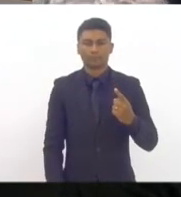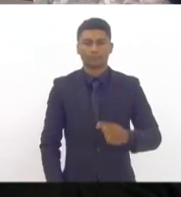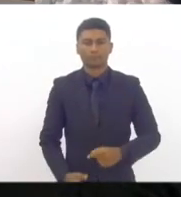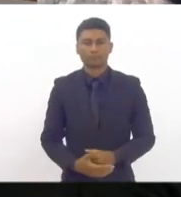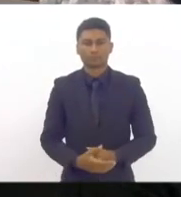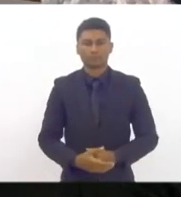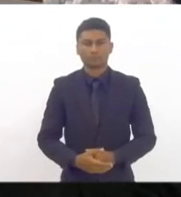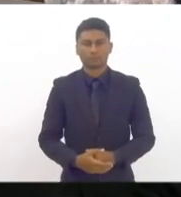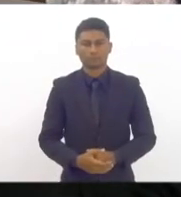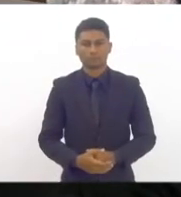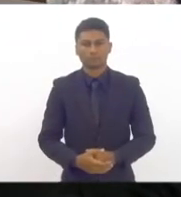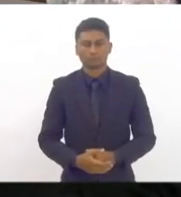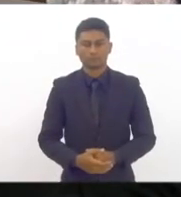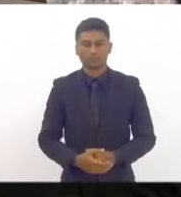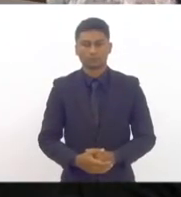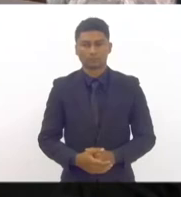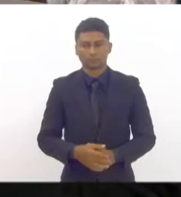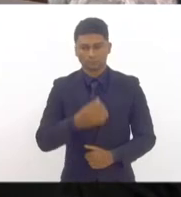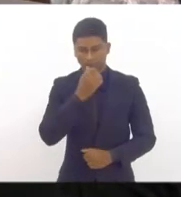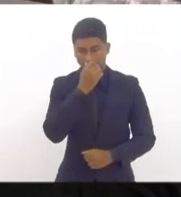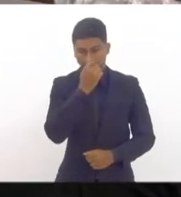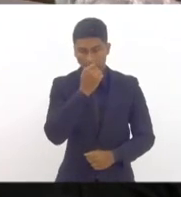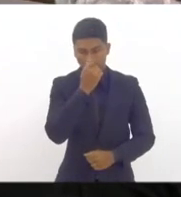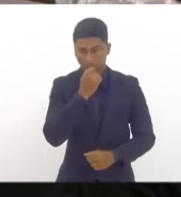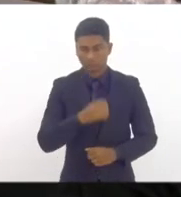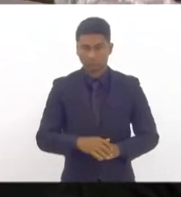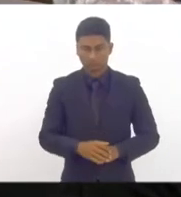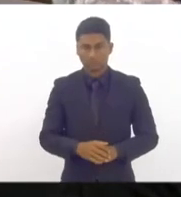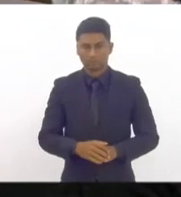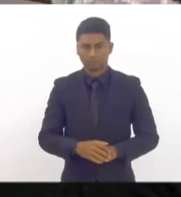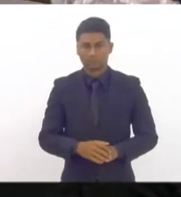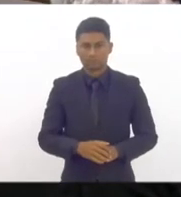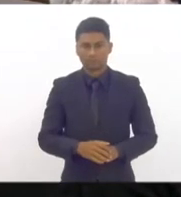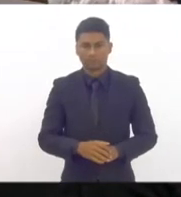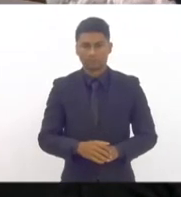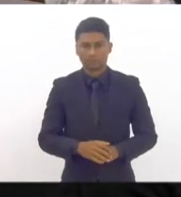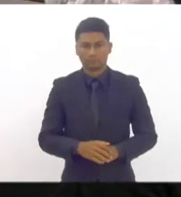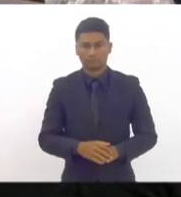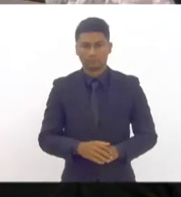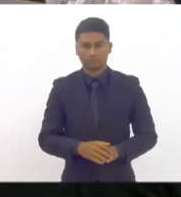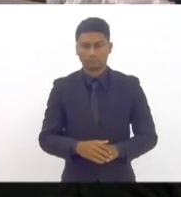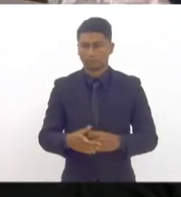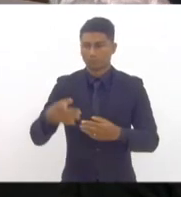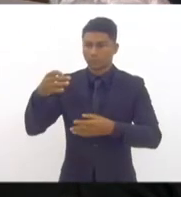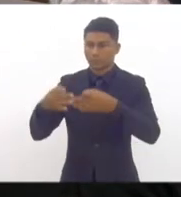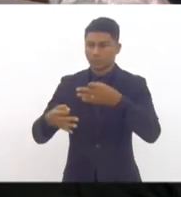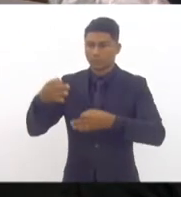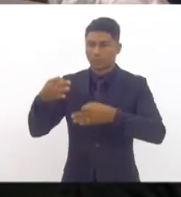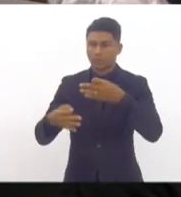Aste. Calma aí que eu estou me perdendo aqui, que está mais rápido. Próximo voto, Tribunal de Justiça.